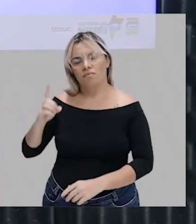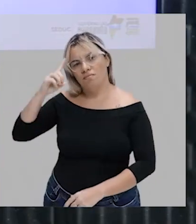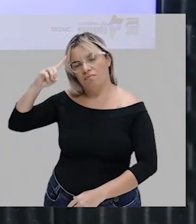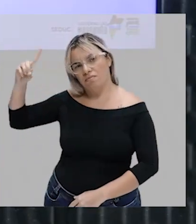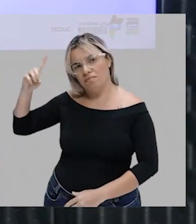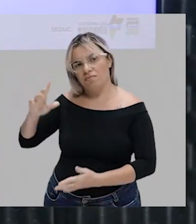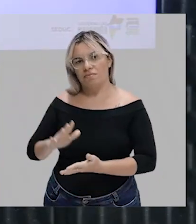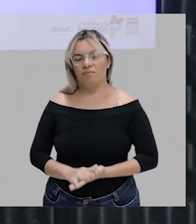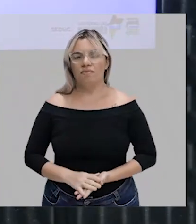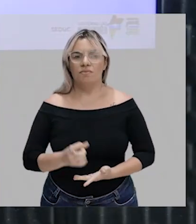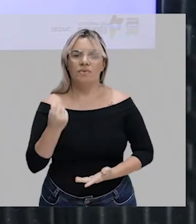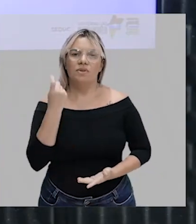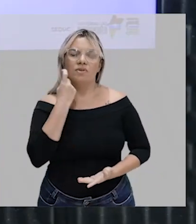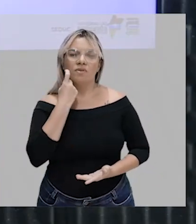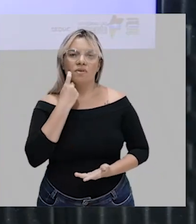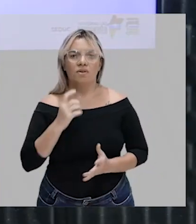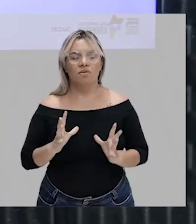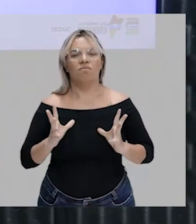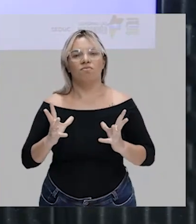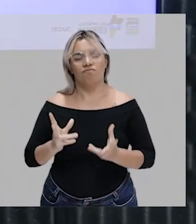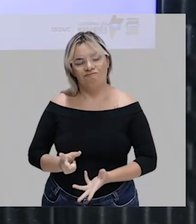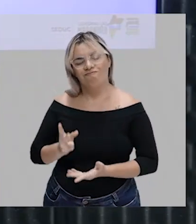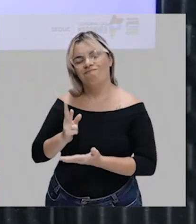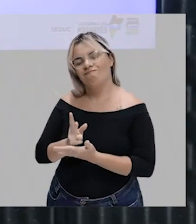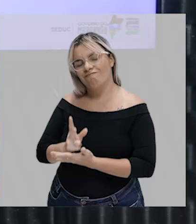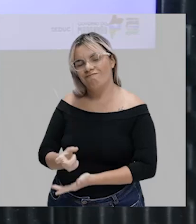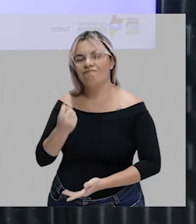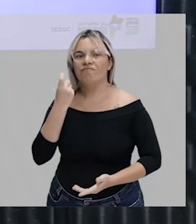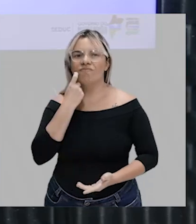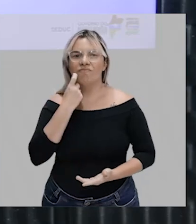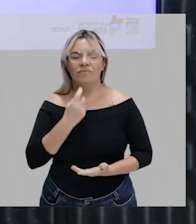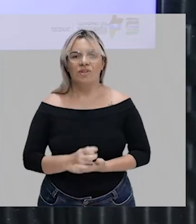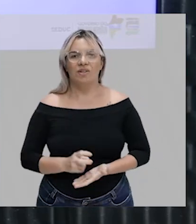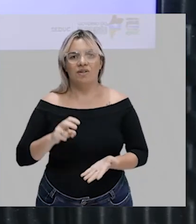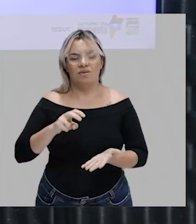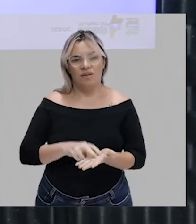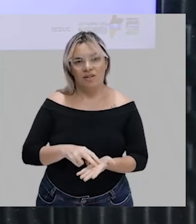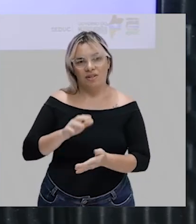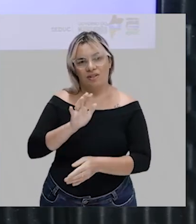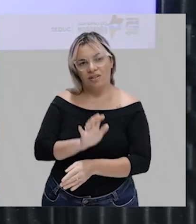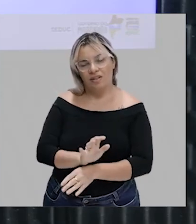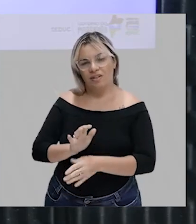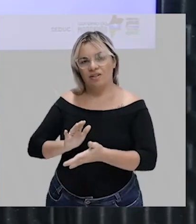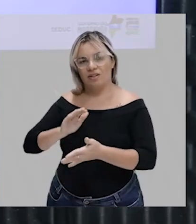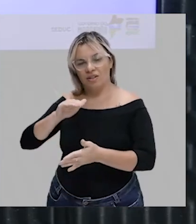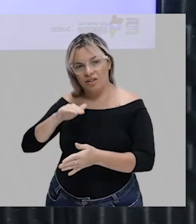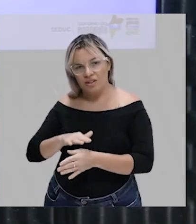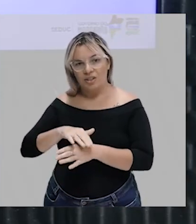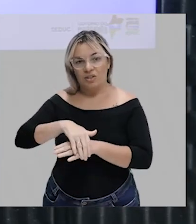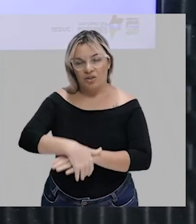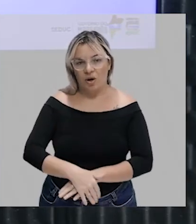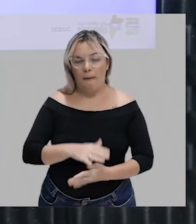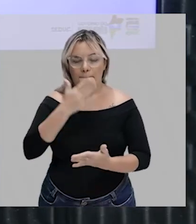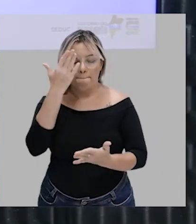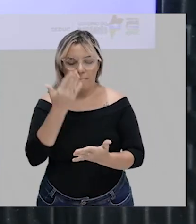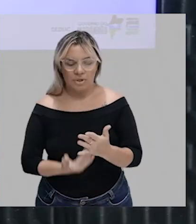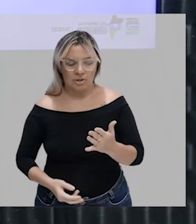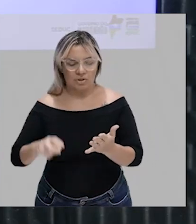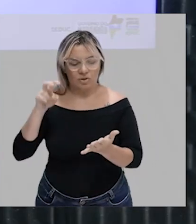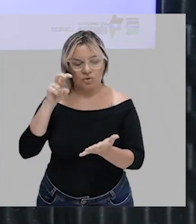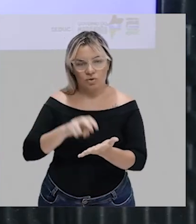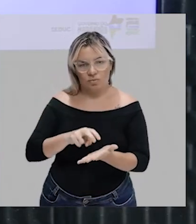Na sexta-feira, toda sexta-feira tem aula de espanhol para você, manhã, tarde, noite. Perdeu o horário da manhã,